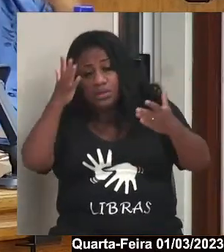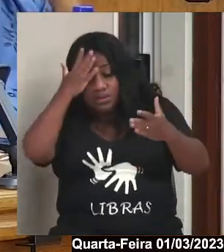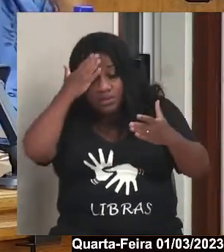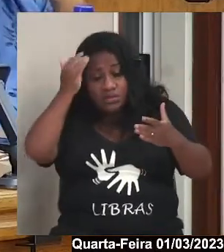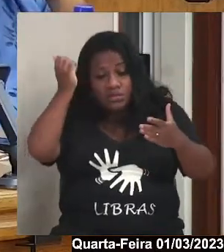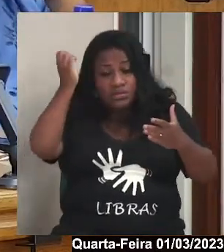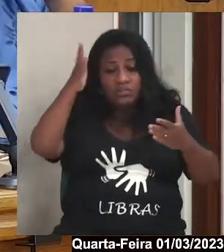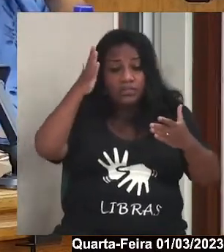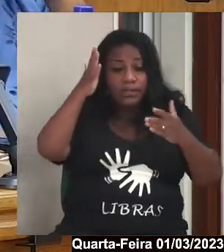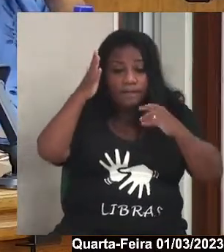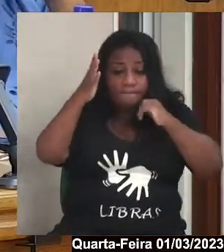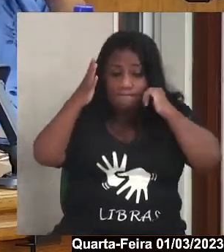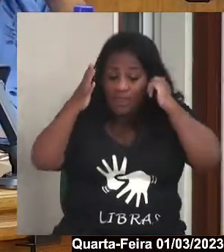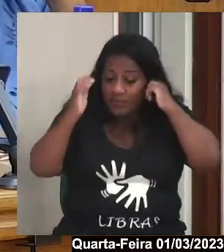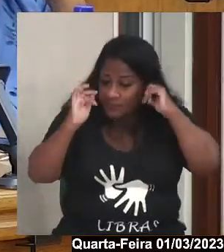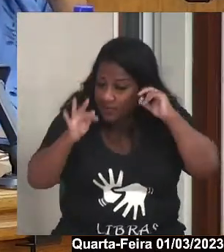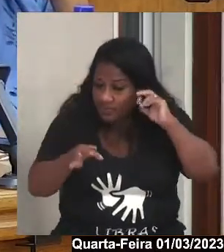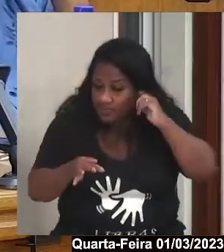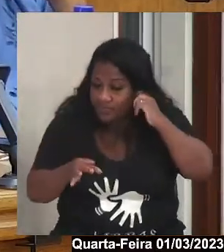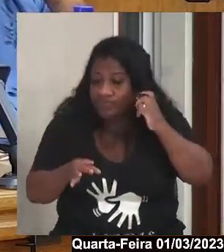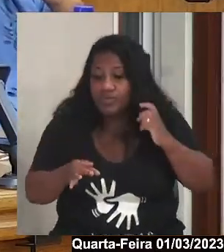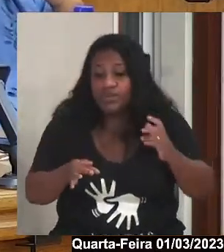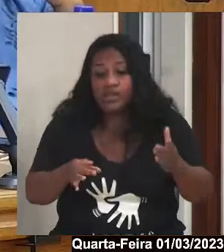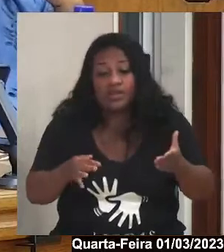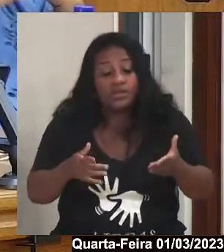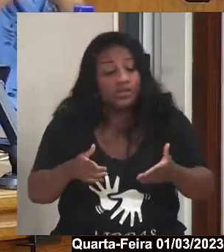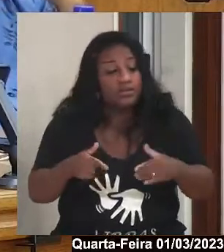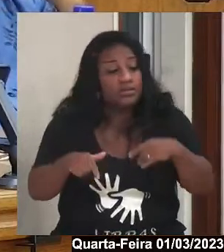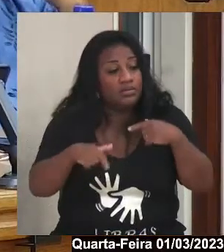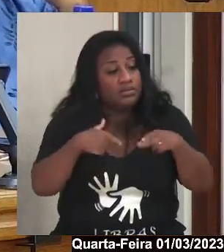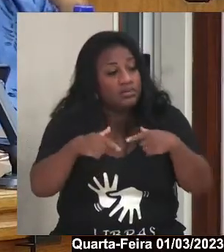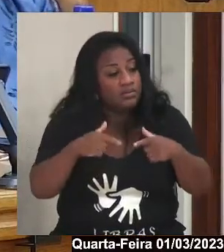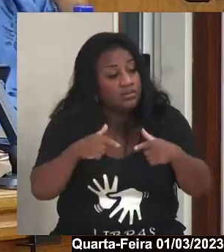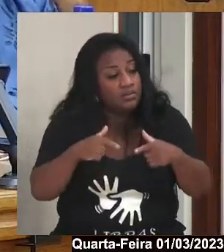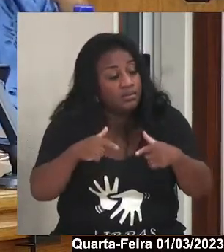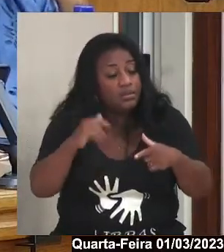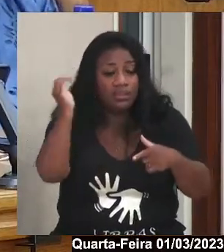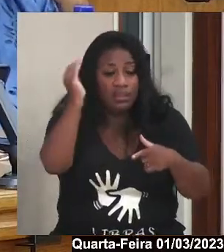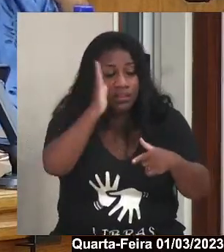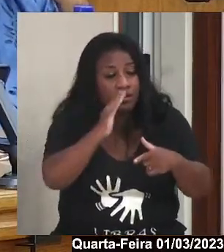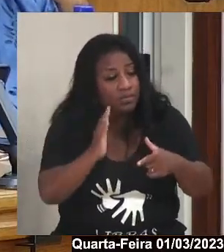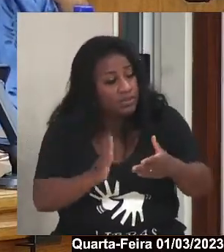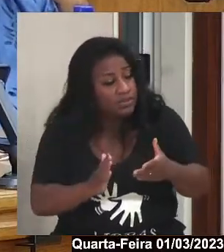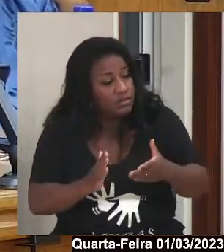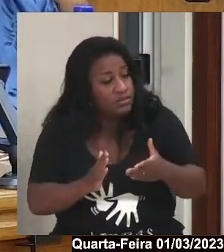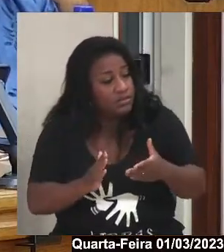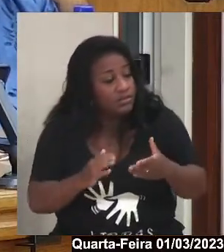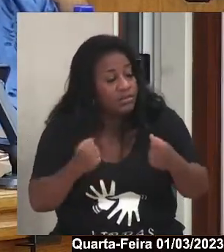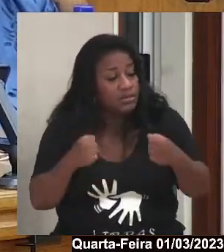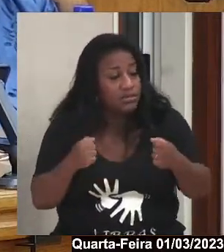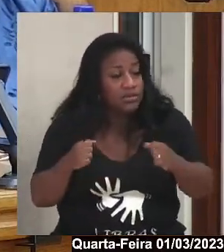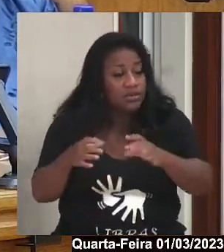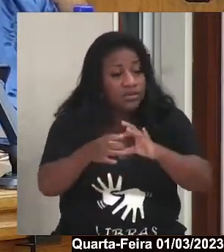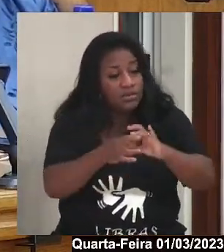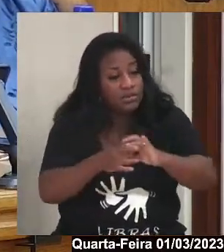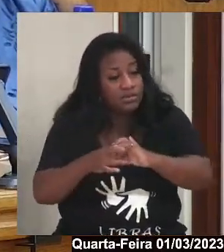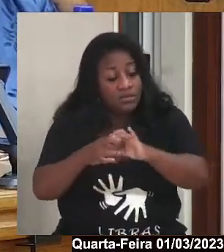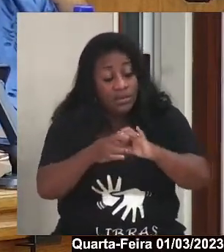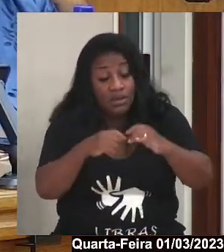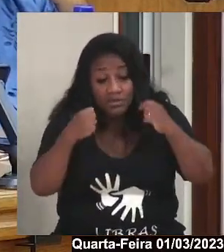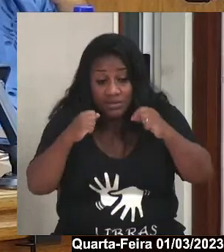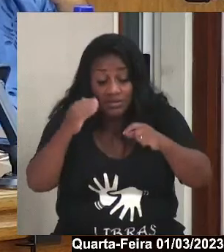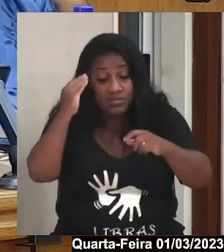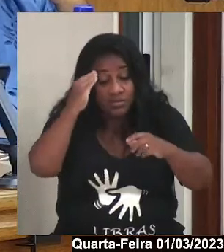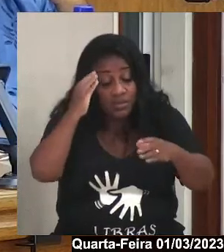com gasolina, combustível, alto imposto, não vem imposto, enfim, o que vai acontecer no, até às vezes no cenário nacional? Olha, verba